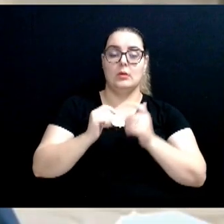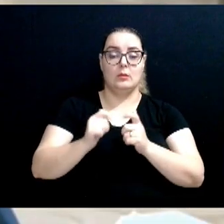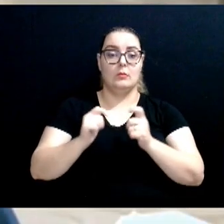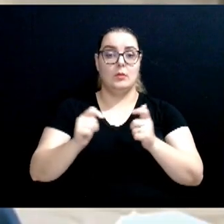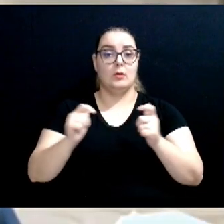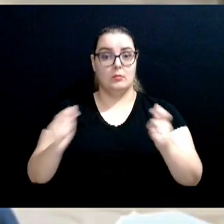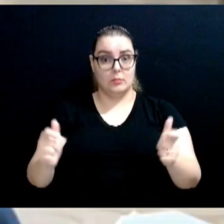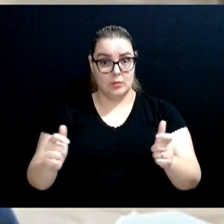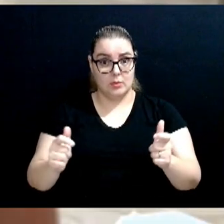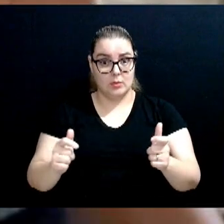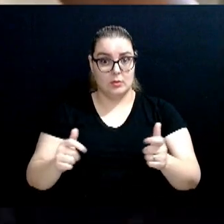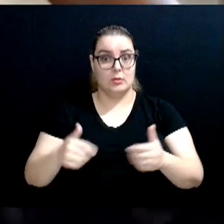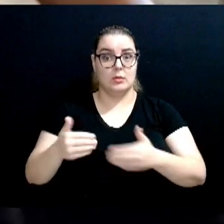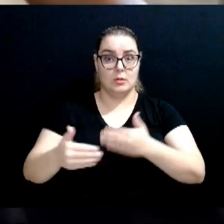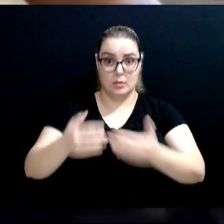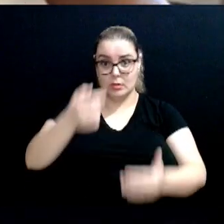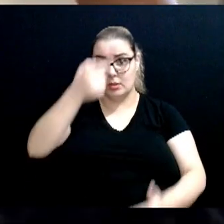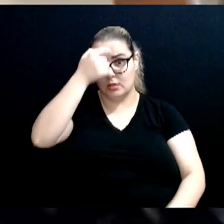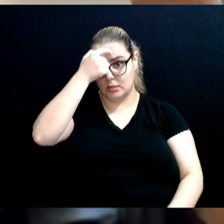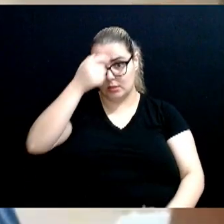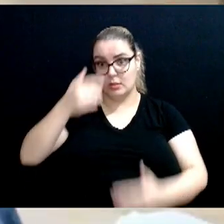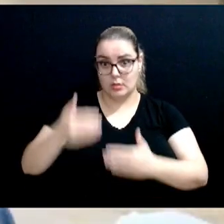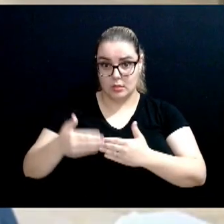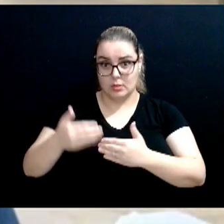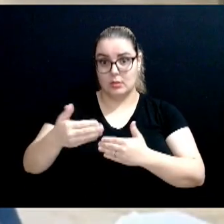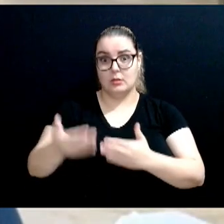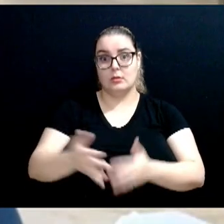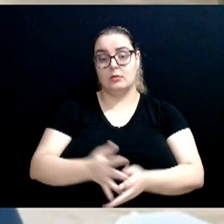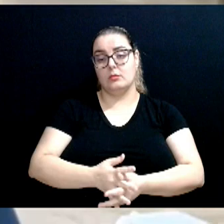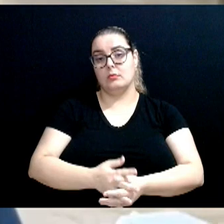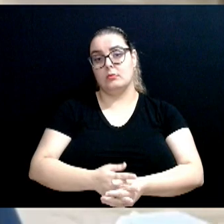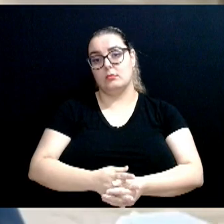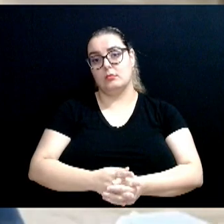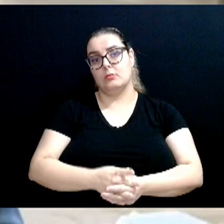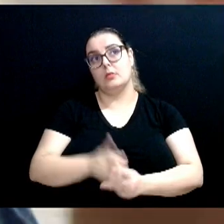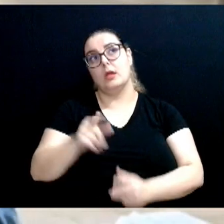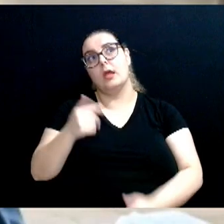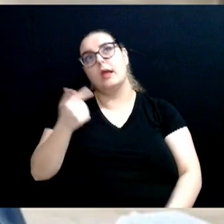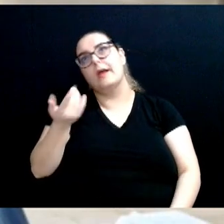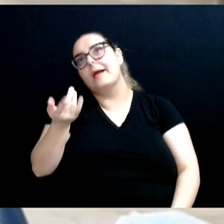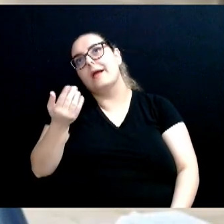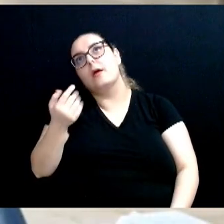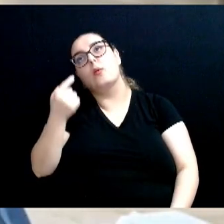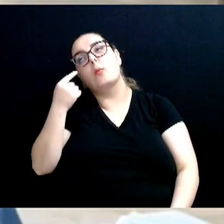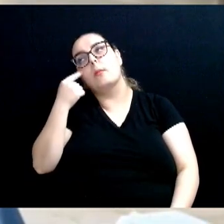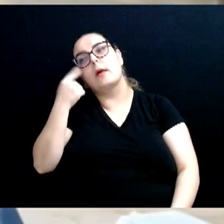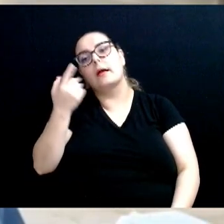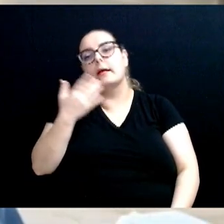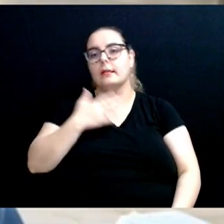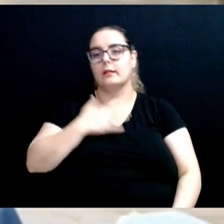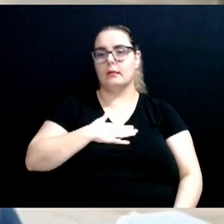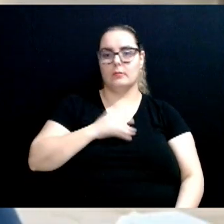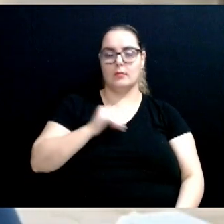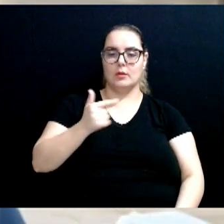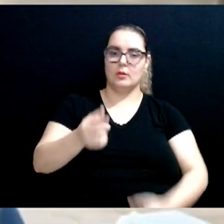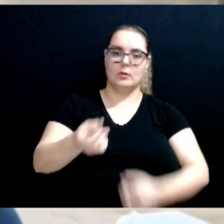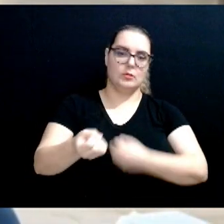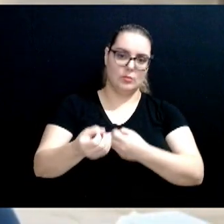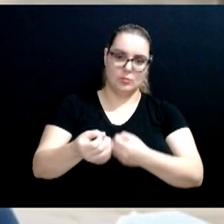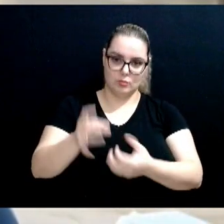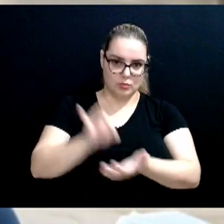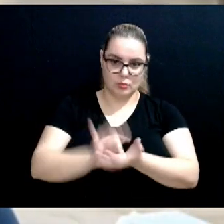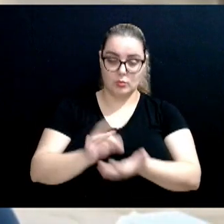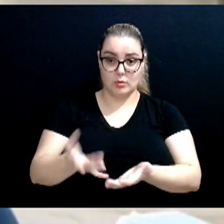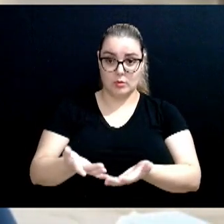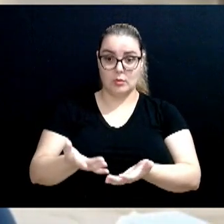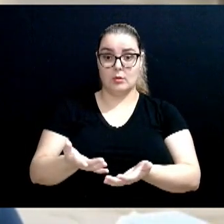tornando consciente, né? Mas, assim, isso é uma hipótese minha, né? Porque eu não tenho dados de fato, mas a minha